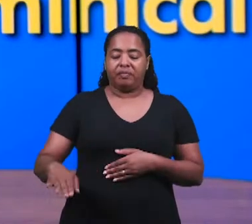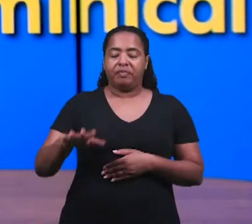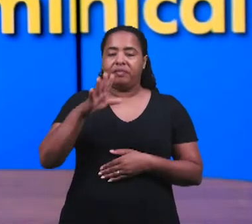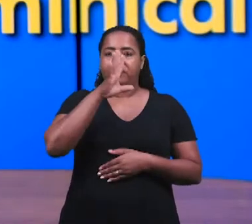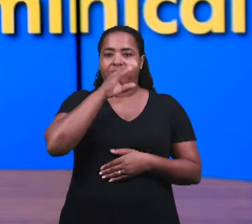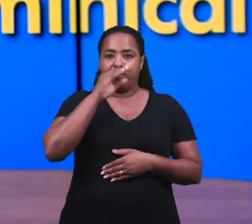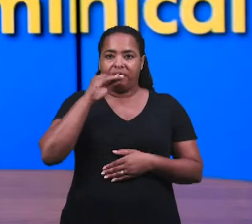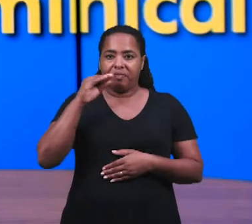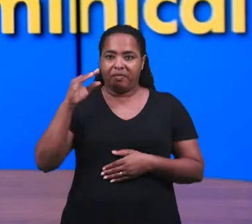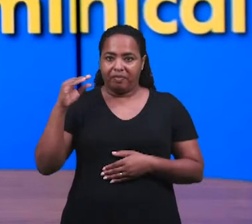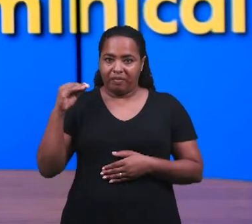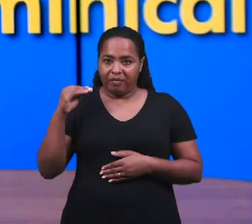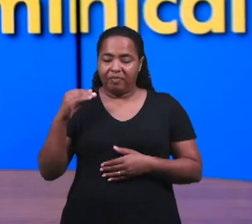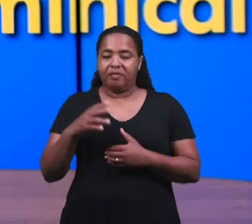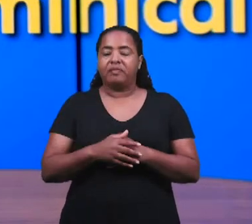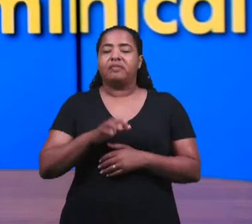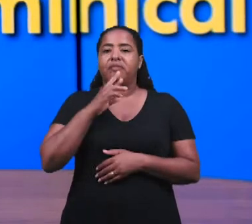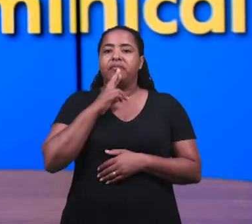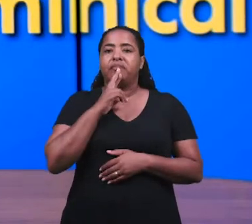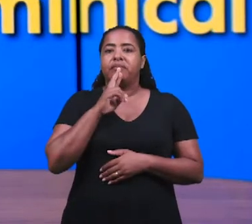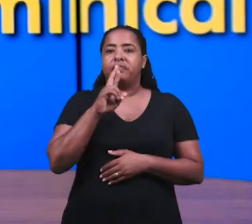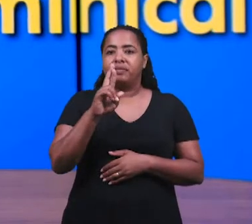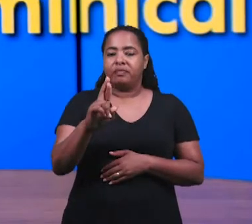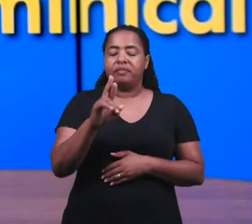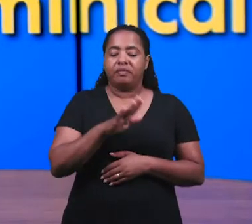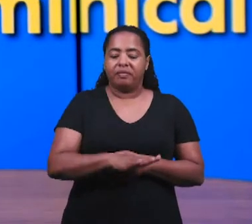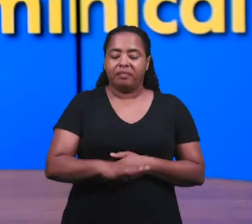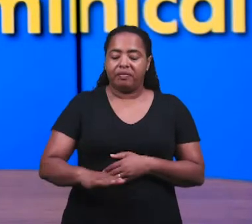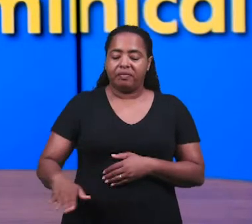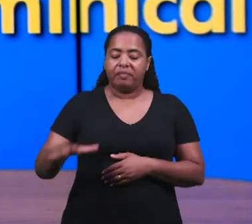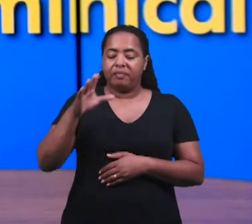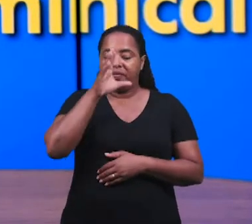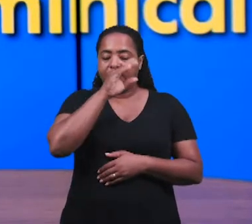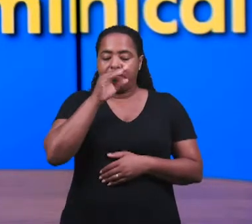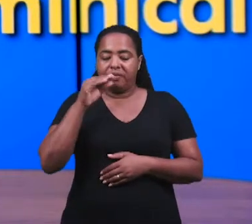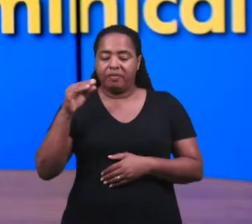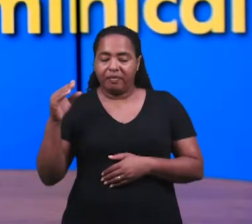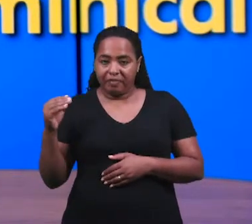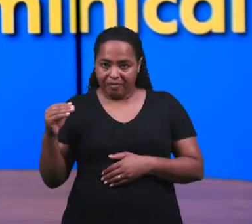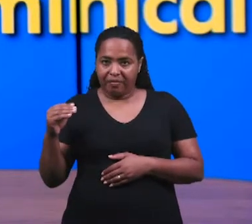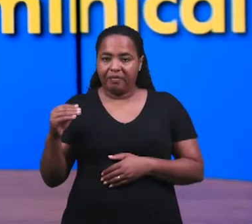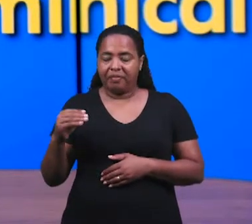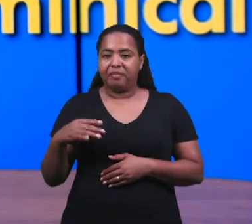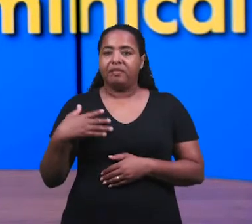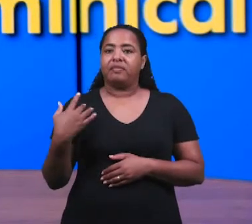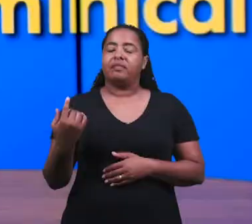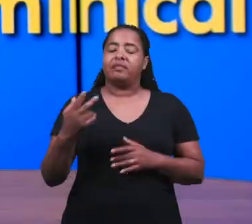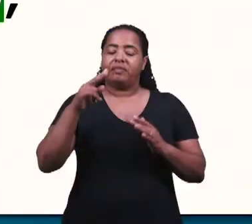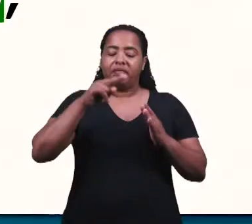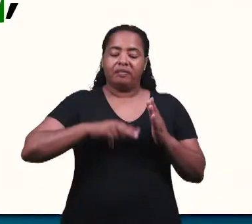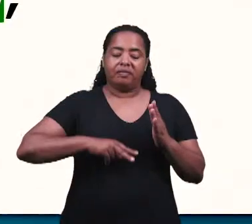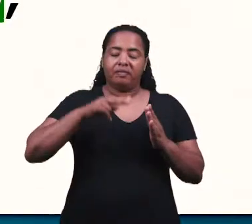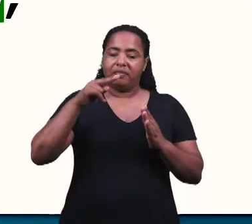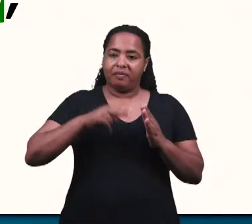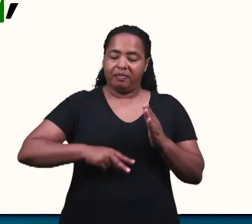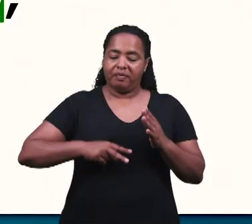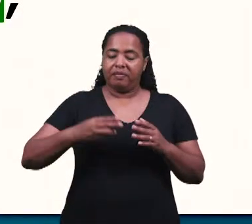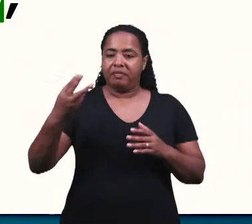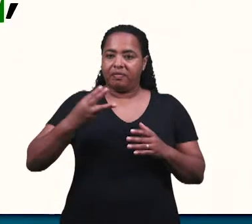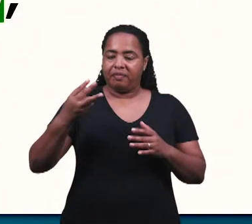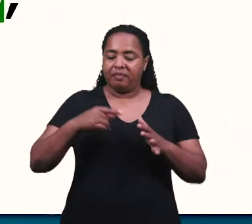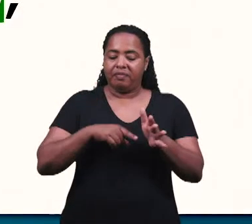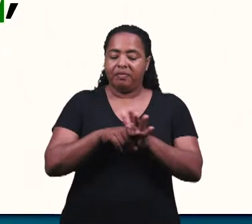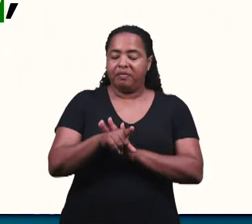crianças, intermediários e adolescentes, e elas serão respondidas por crianças, intermediários e adolescentes. E nós vamos ler então